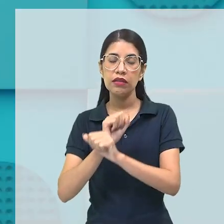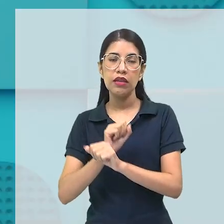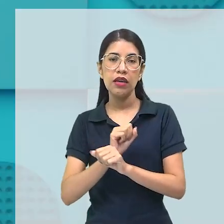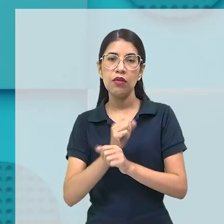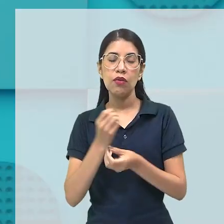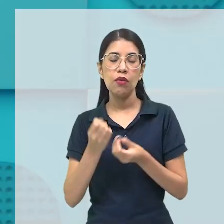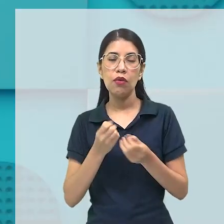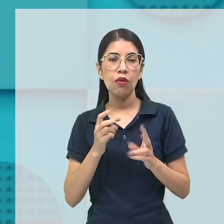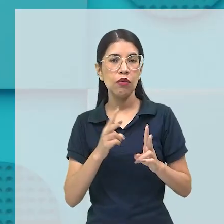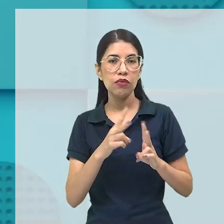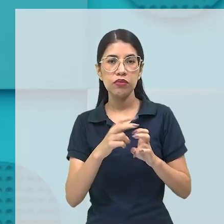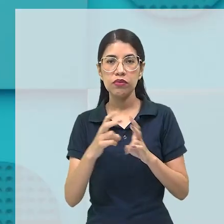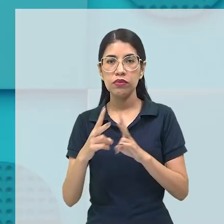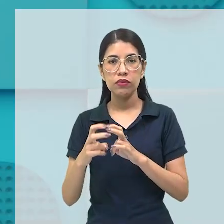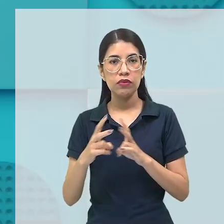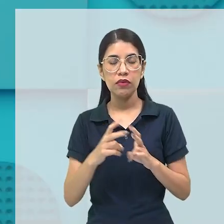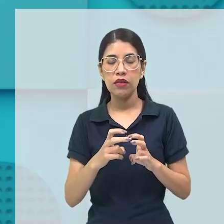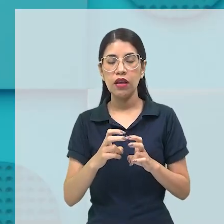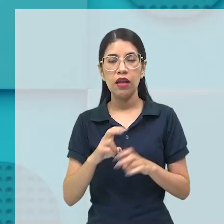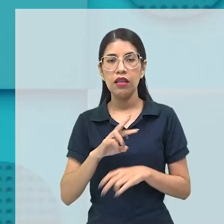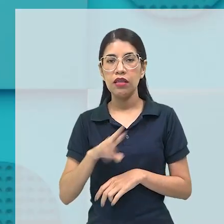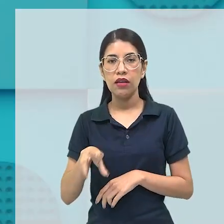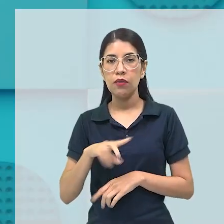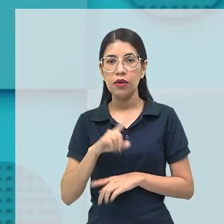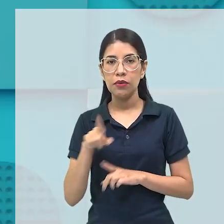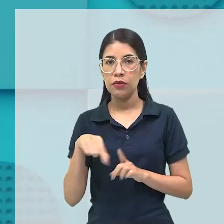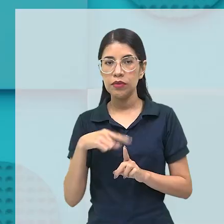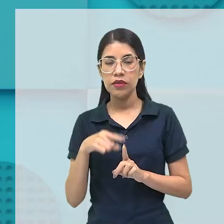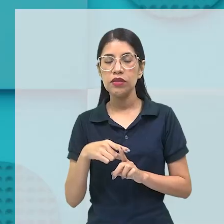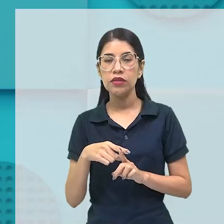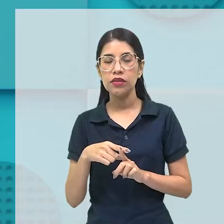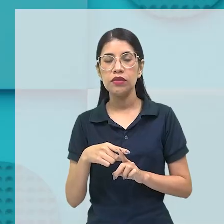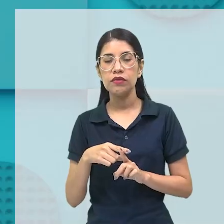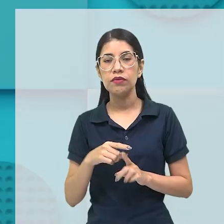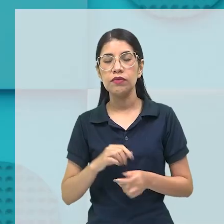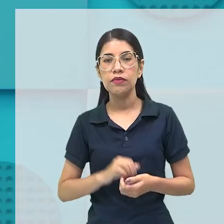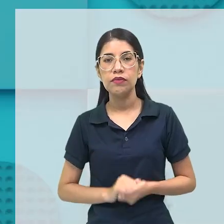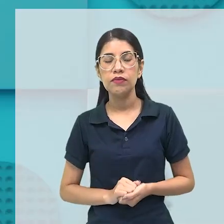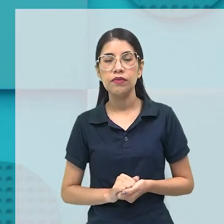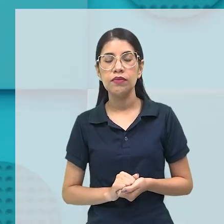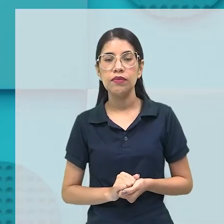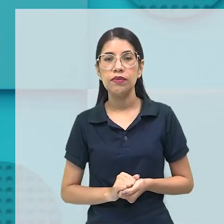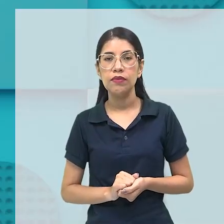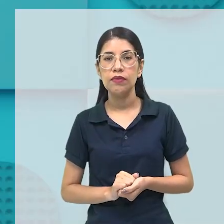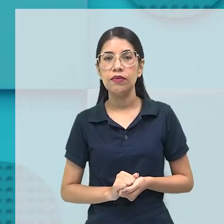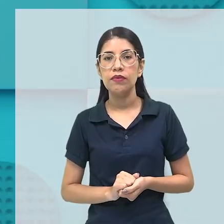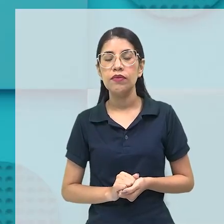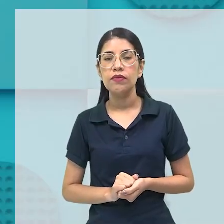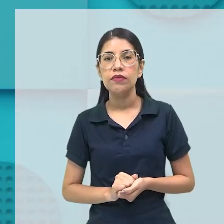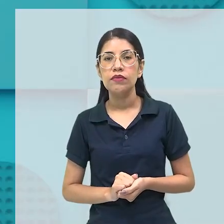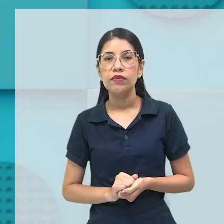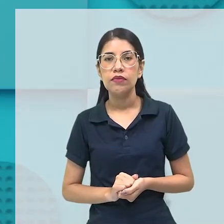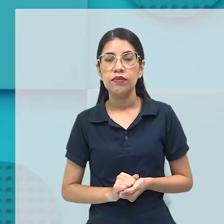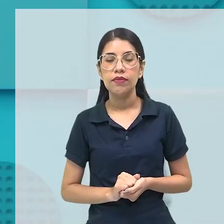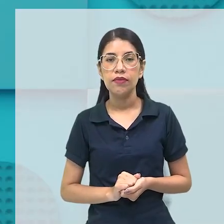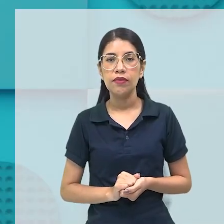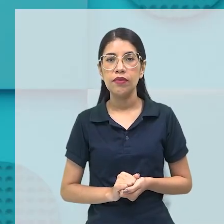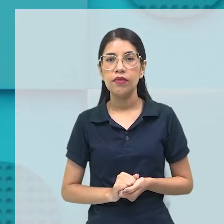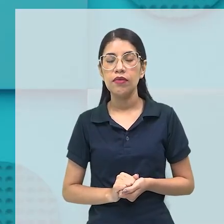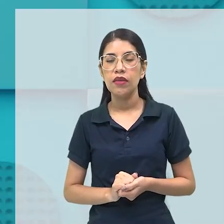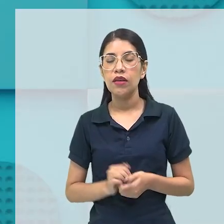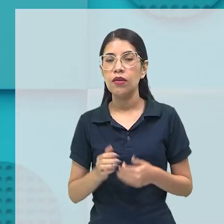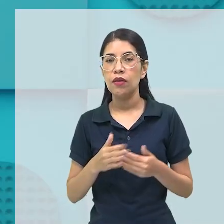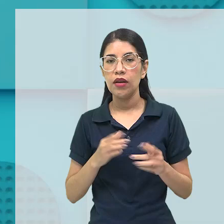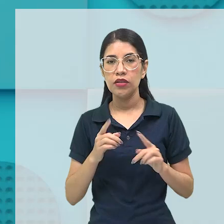saber lutar, não é somente esse o aspecto que deve focar, né, uma aula, uma aprendizagem das lutas, seja